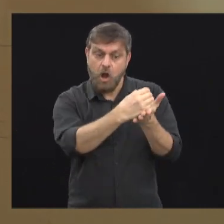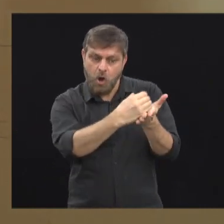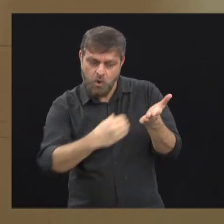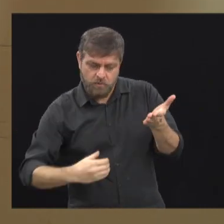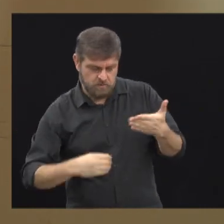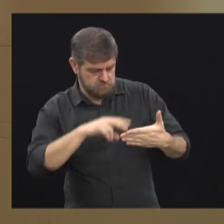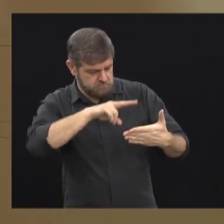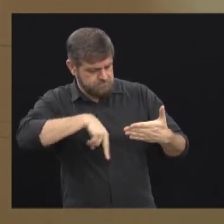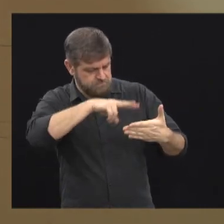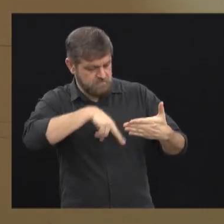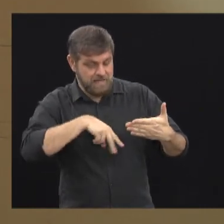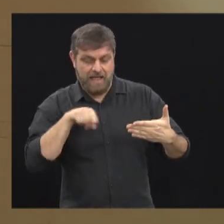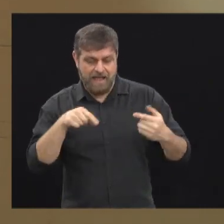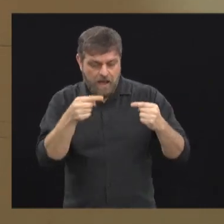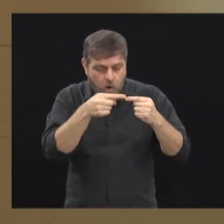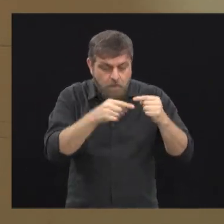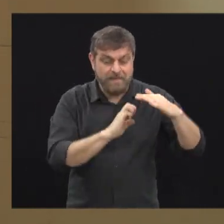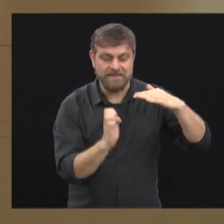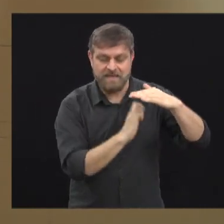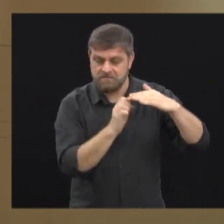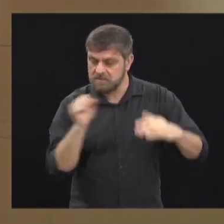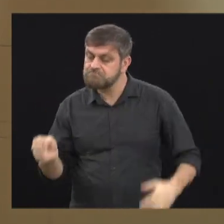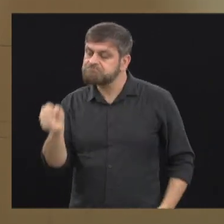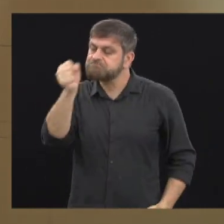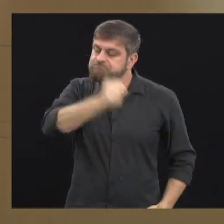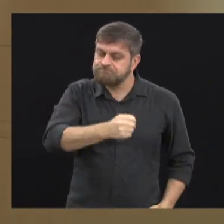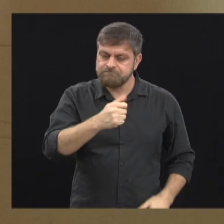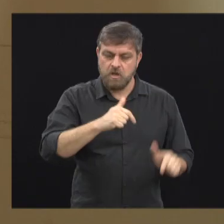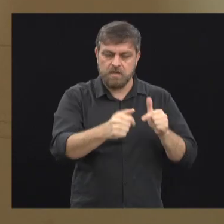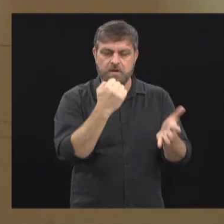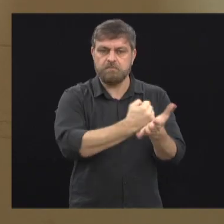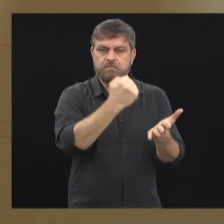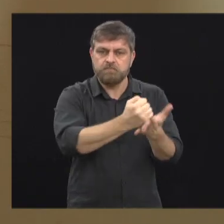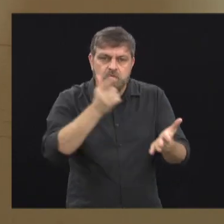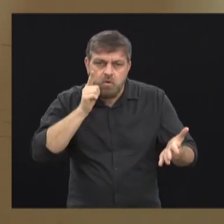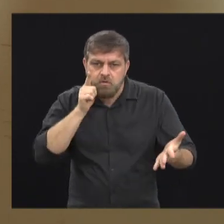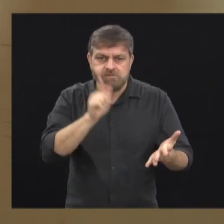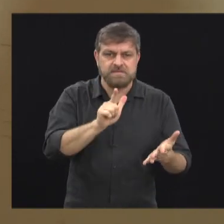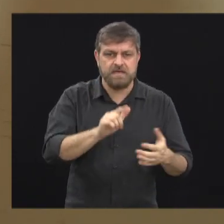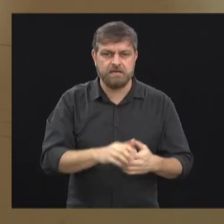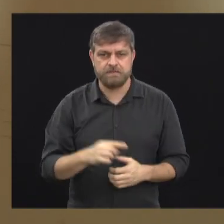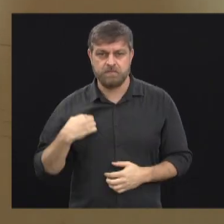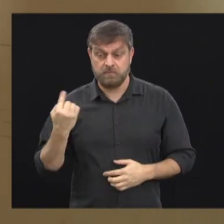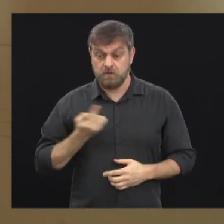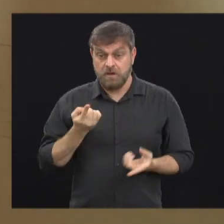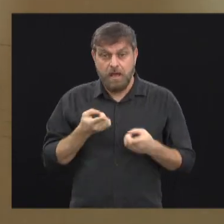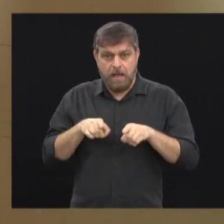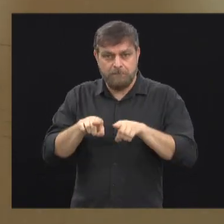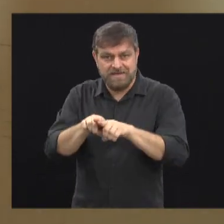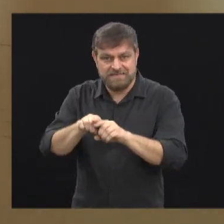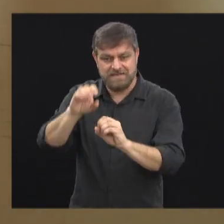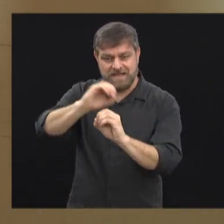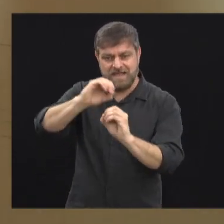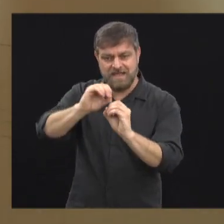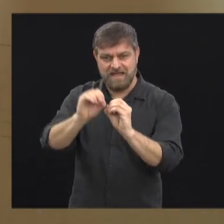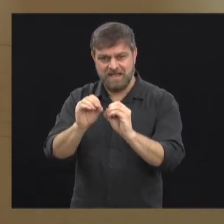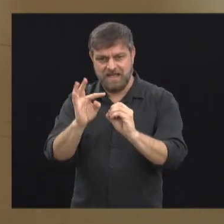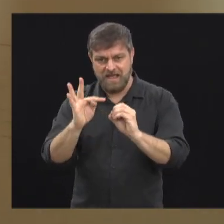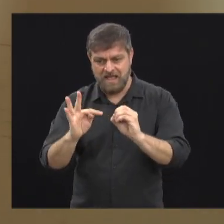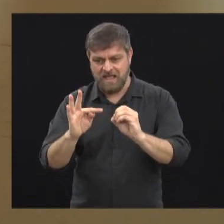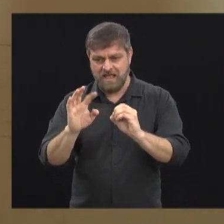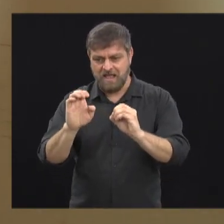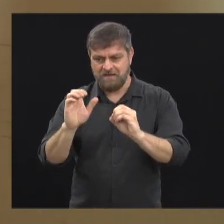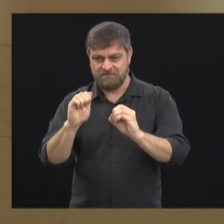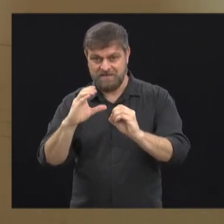currículo e ela já é colocada, né? Agora, recentemente, nós fechamos uma parceria com a FEAC para começar